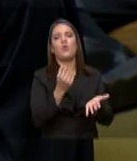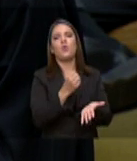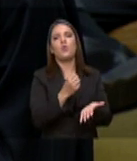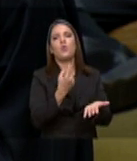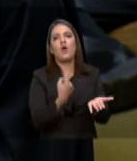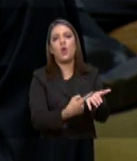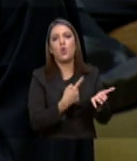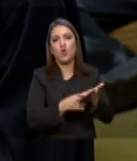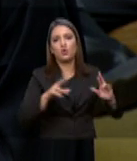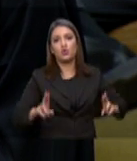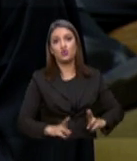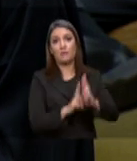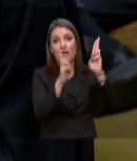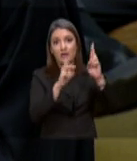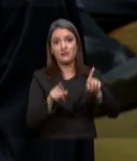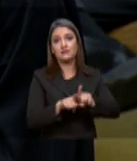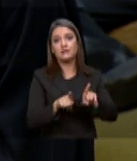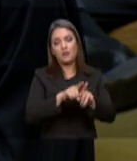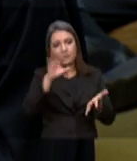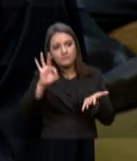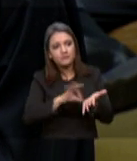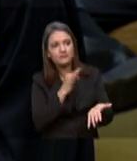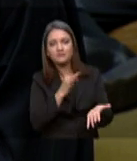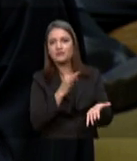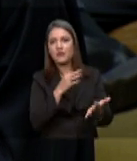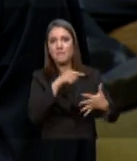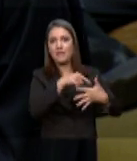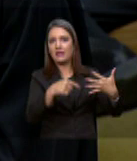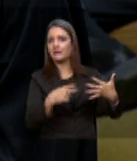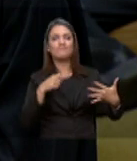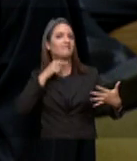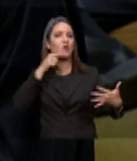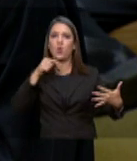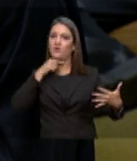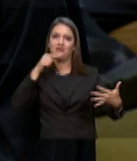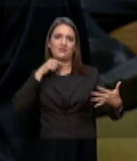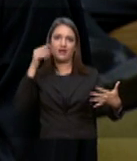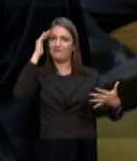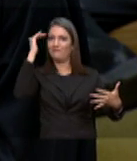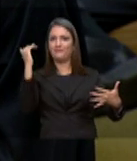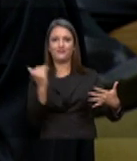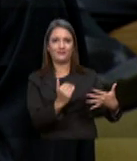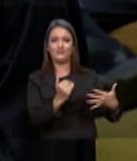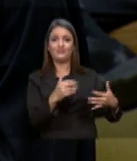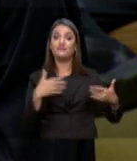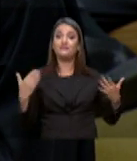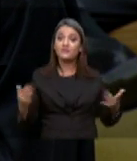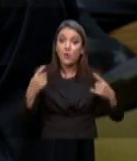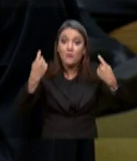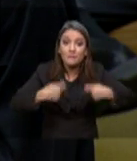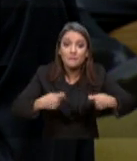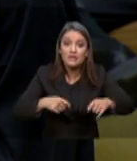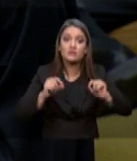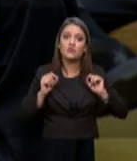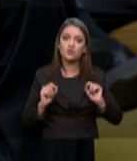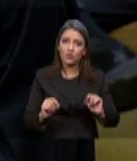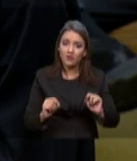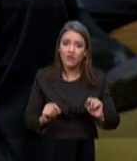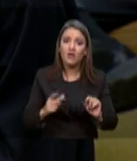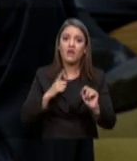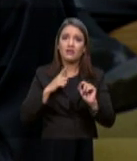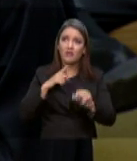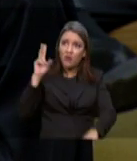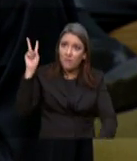de 2016, não serão cumpridas. É imperioso o reconhecimento de deveres estatais